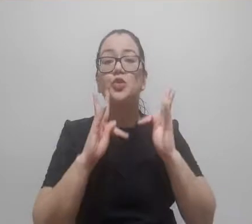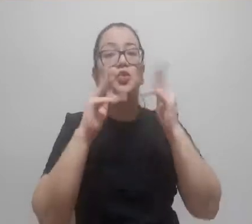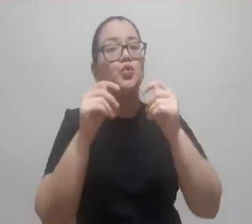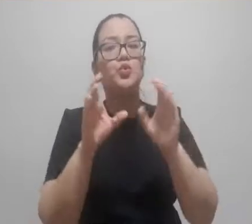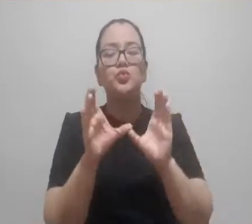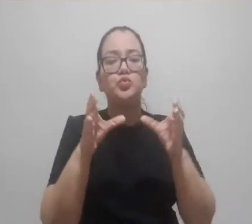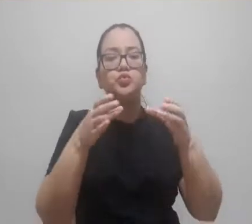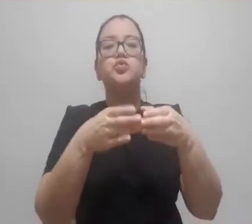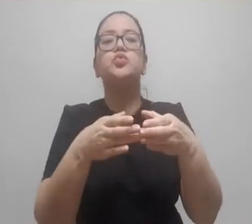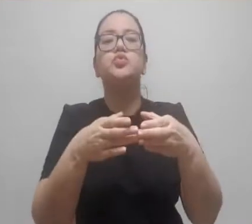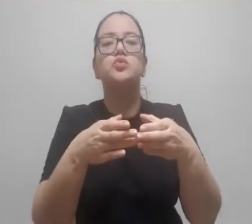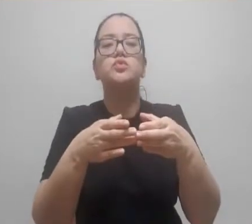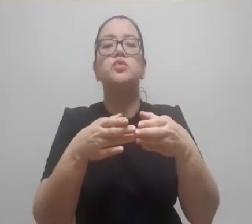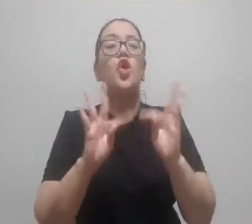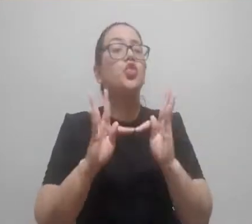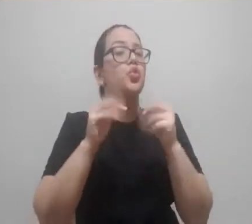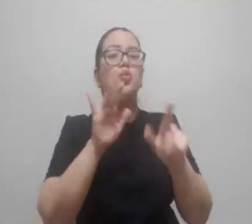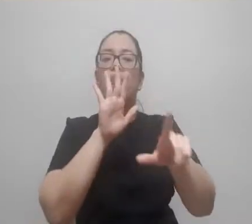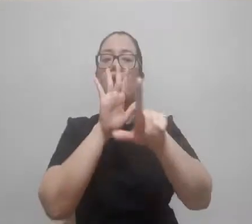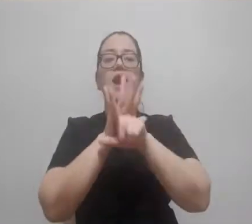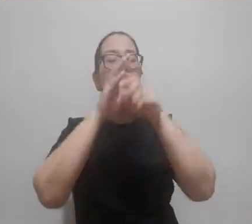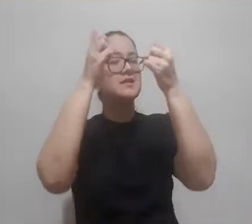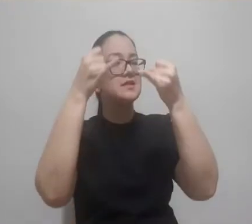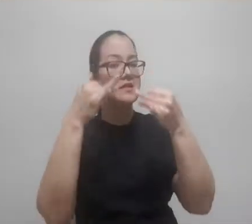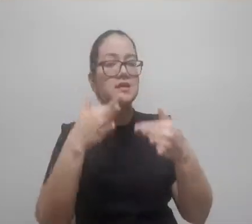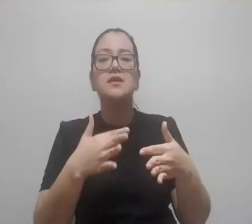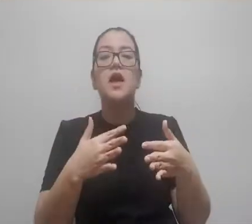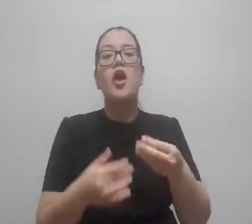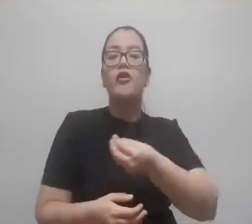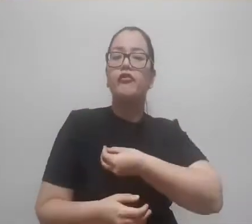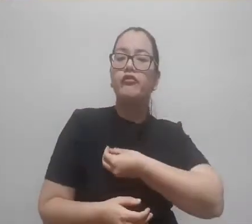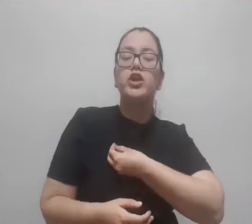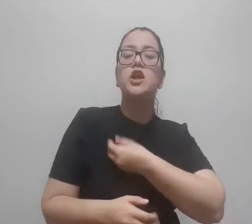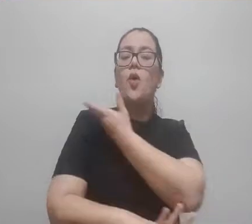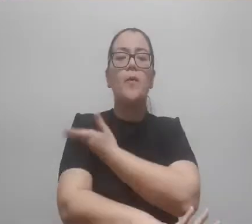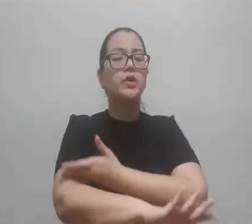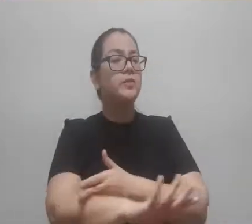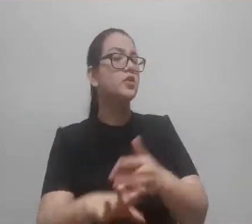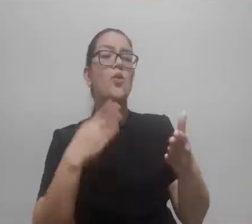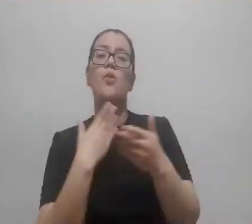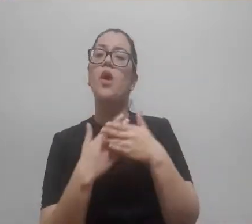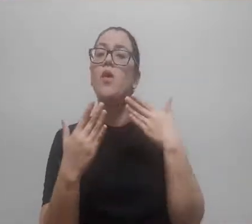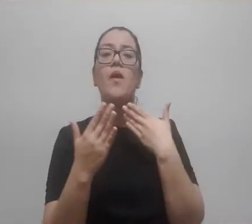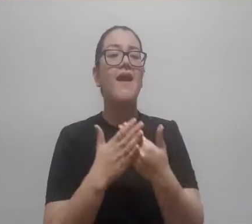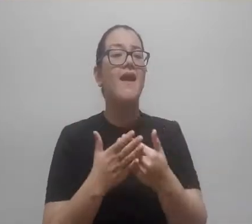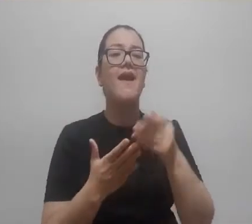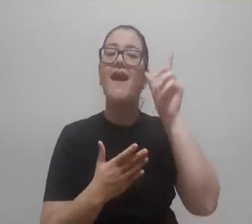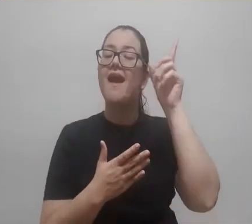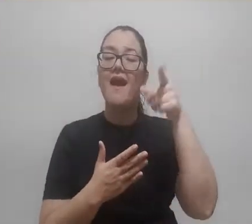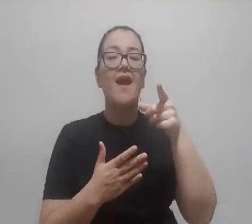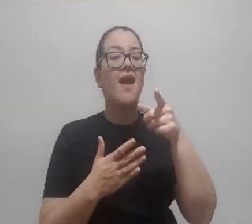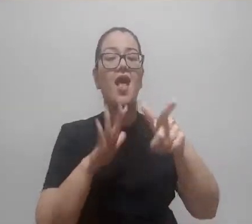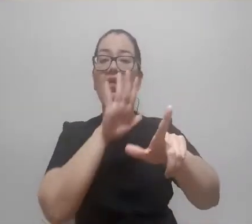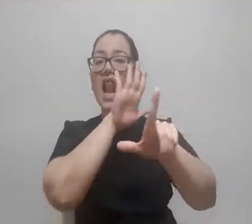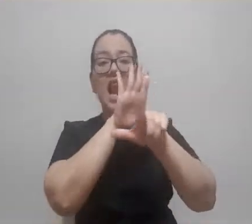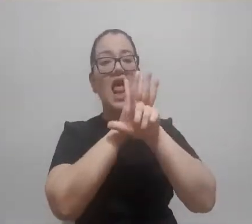ensina diretamente sobre vida, comportamento e a conduta dos homens. Quando ele fala cumprir, ele não fala acabar, ele não fala